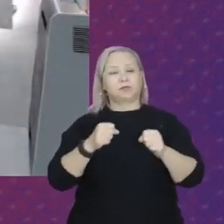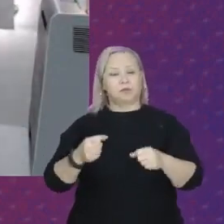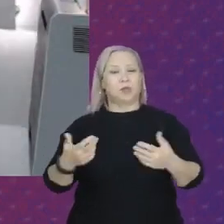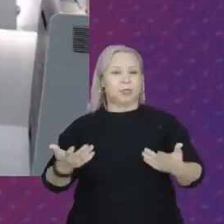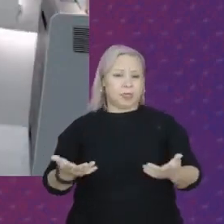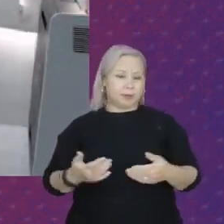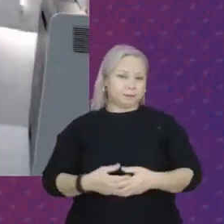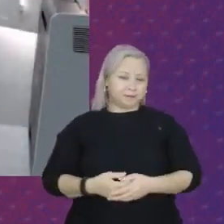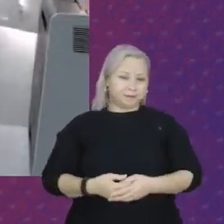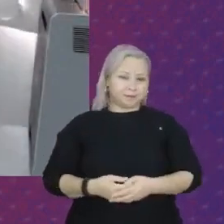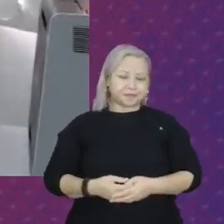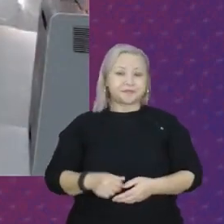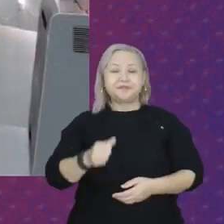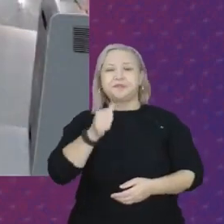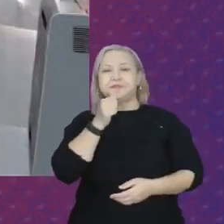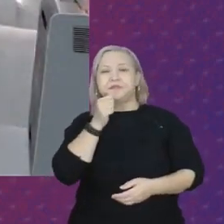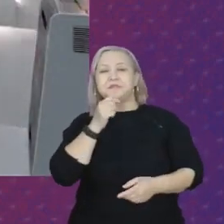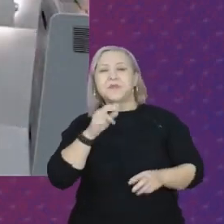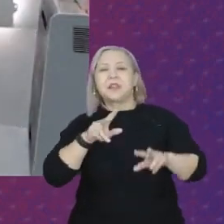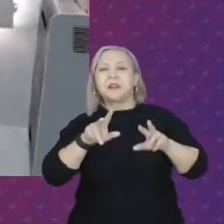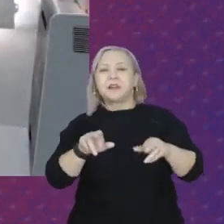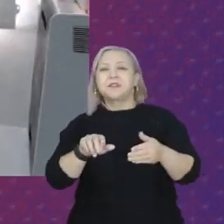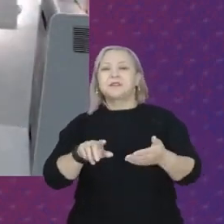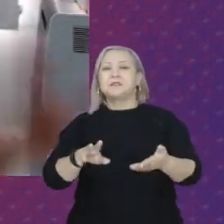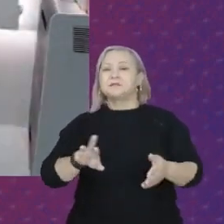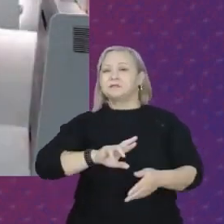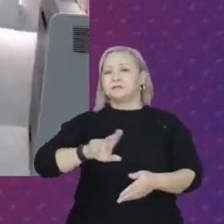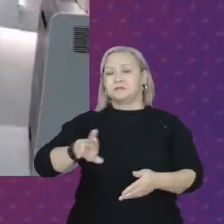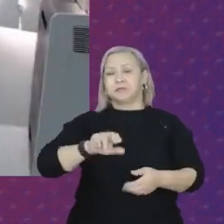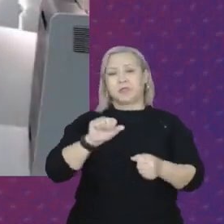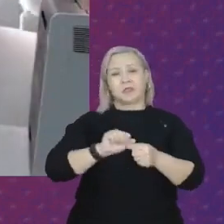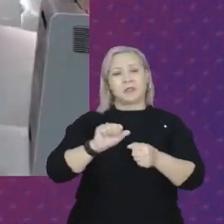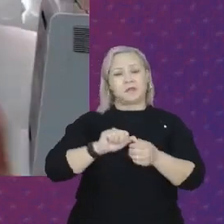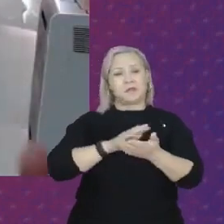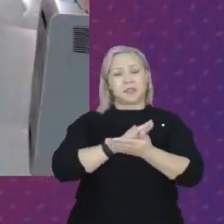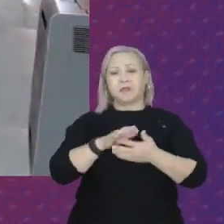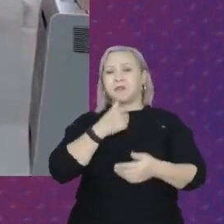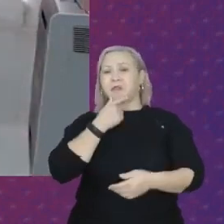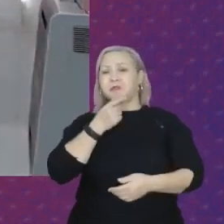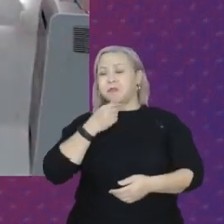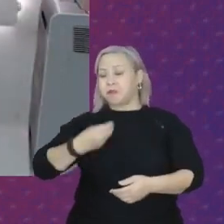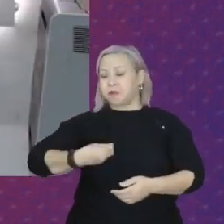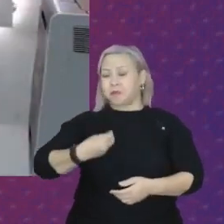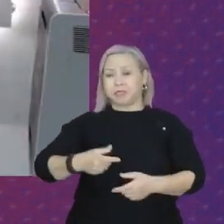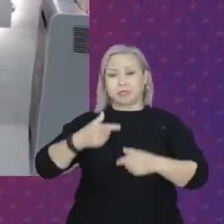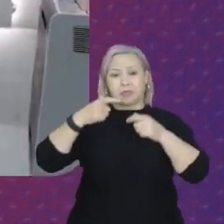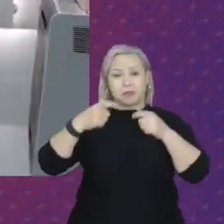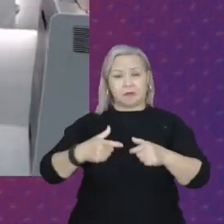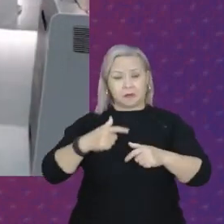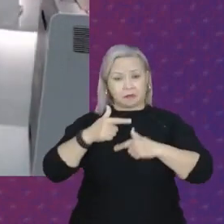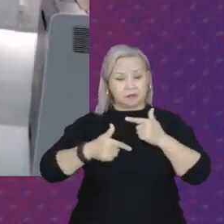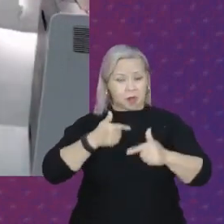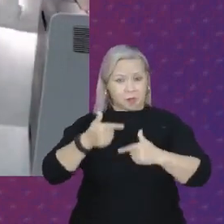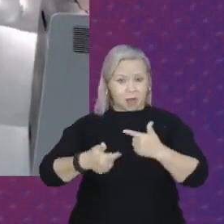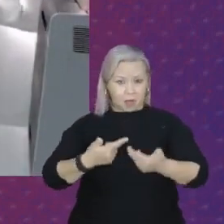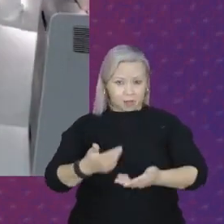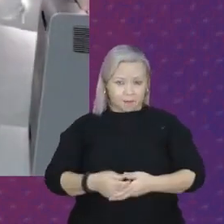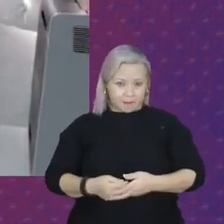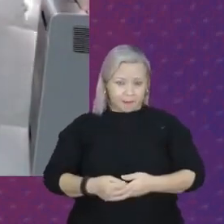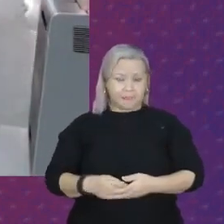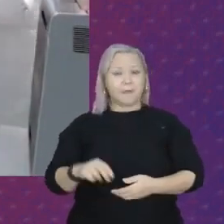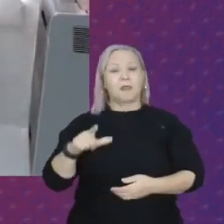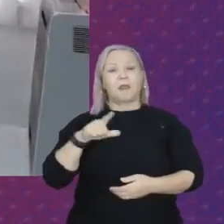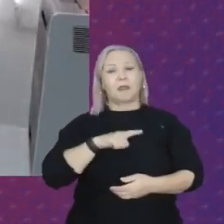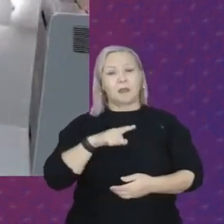e ainda assim não o fazemos quando o homem está presente no espaço do trabalho. Então, nós temos